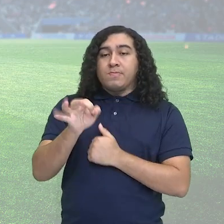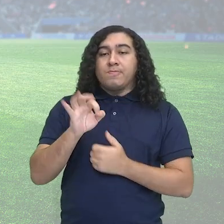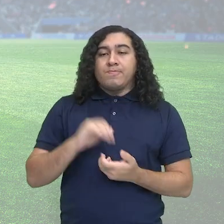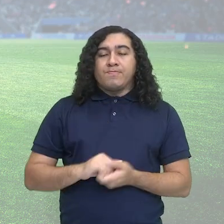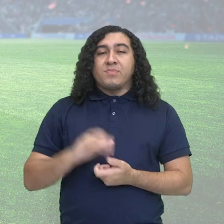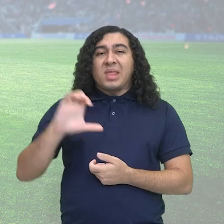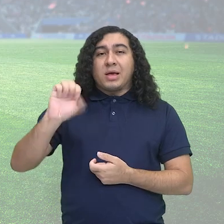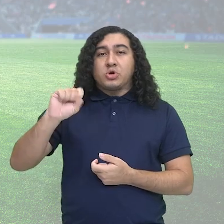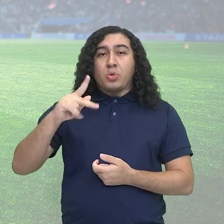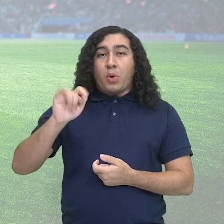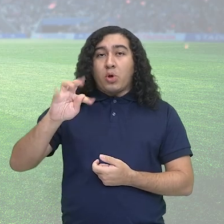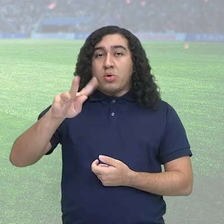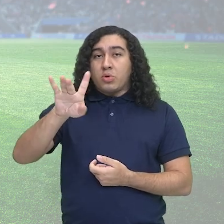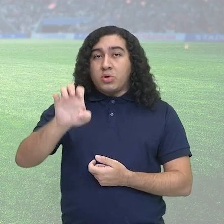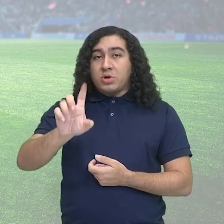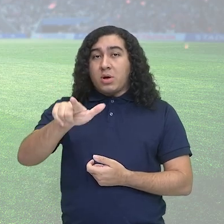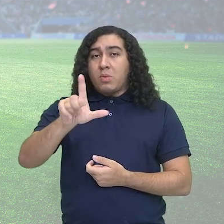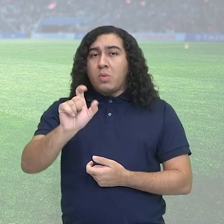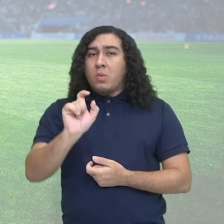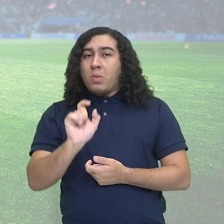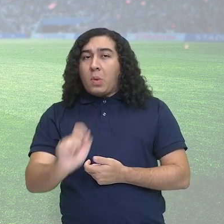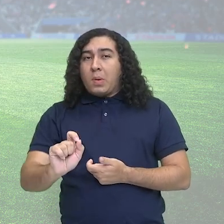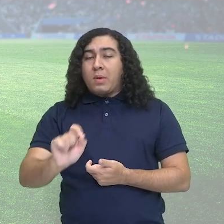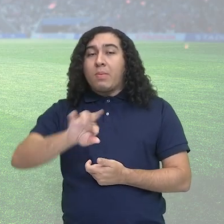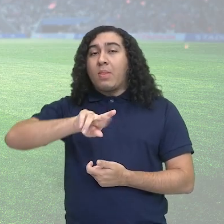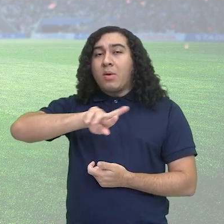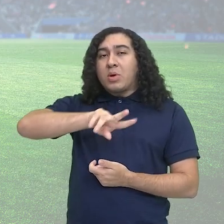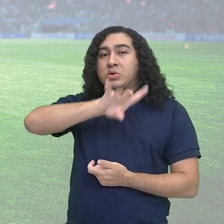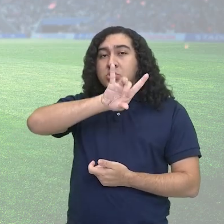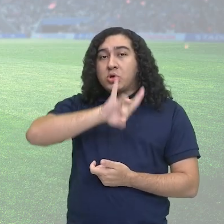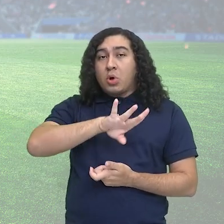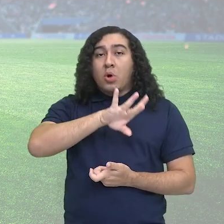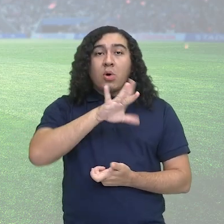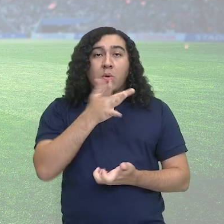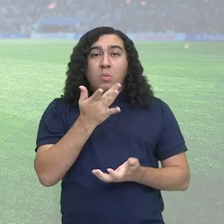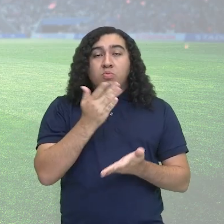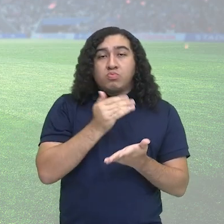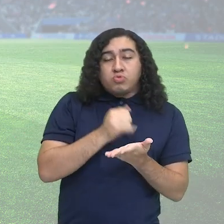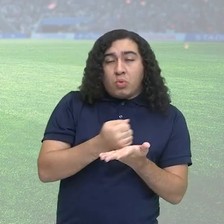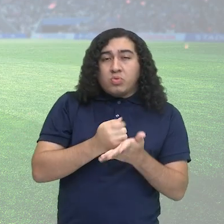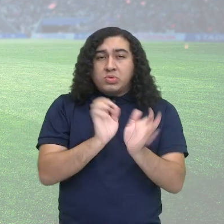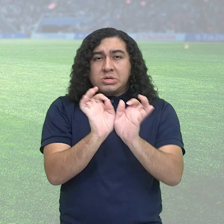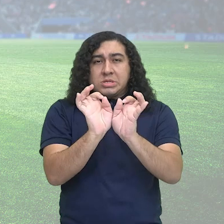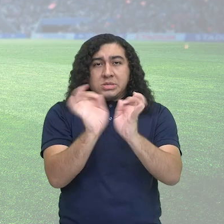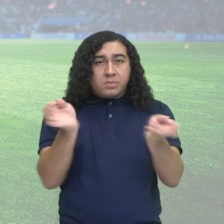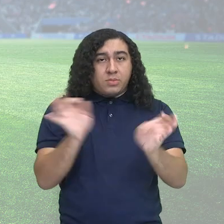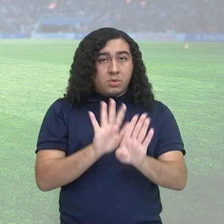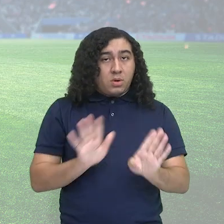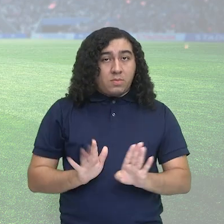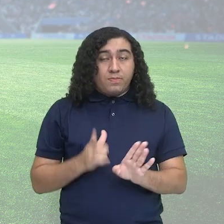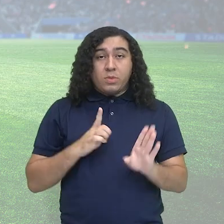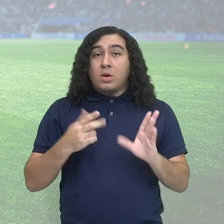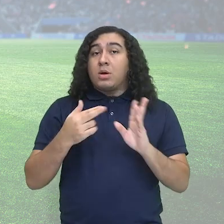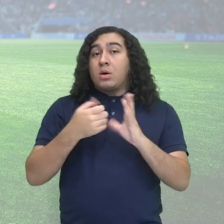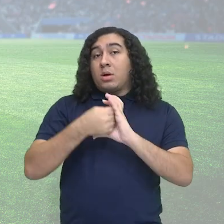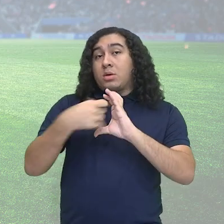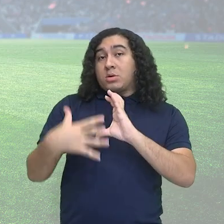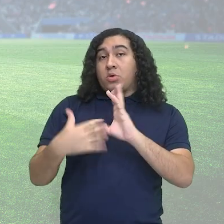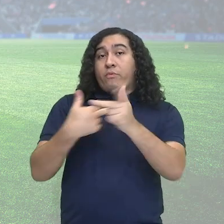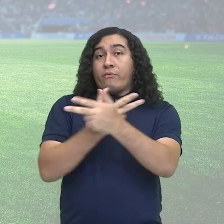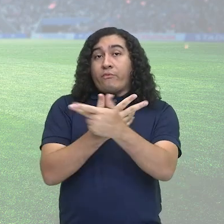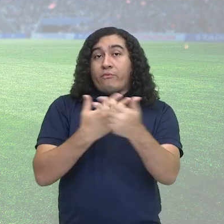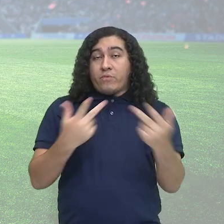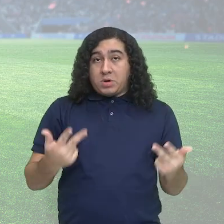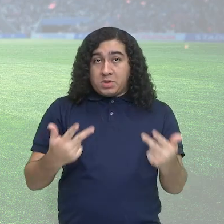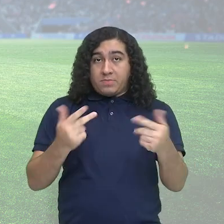o esporte, ele não vem ser apenas um jogo, mas ele envolve aí diversos aspectos. Então, o esporte ele